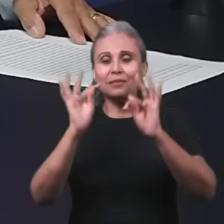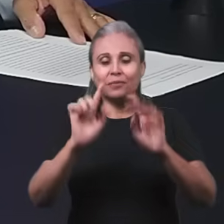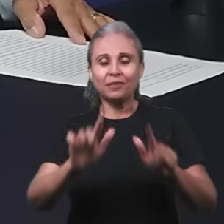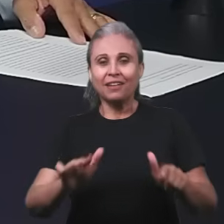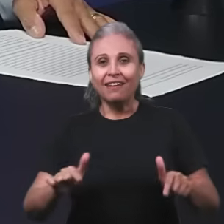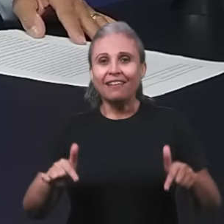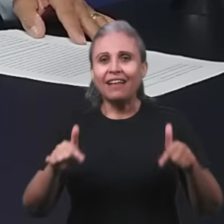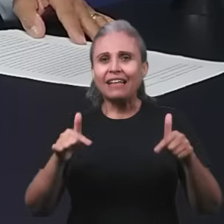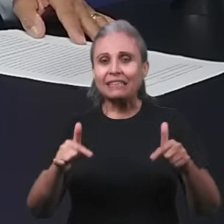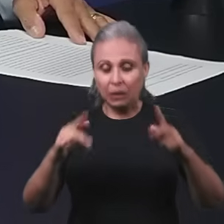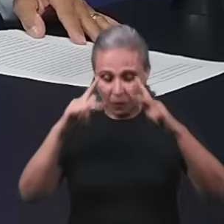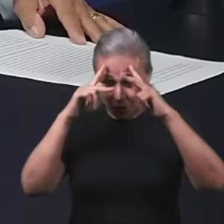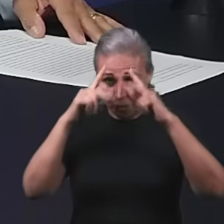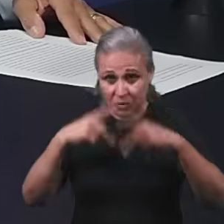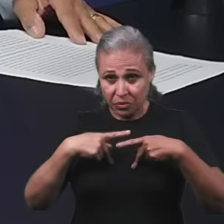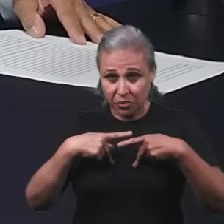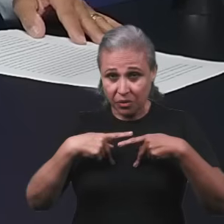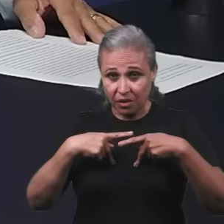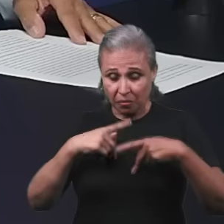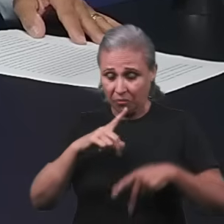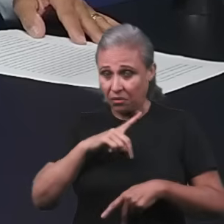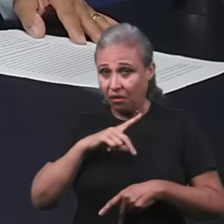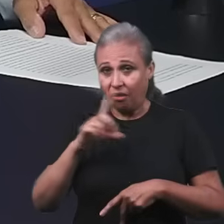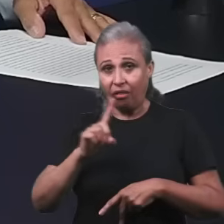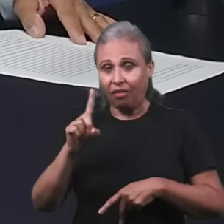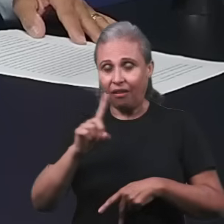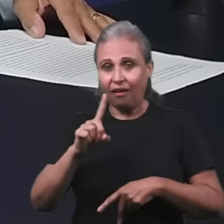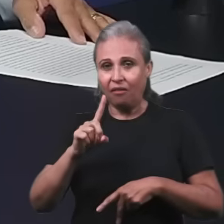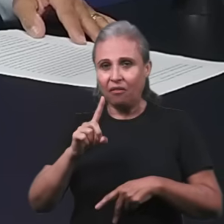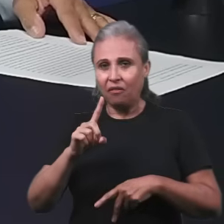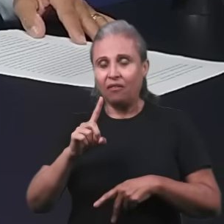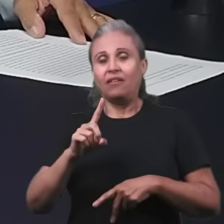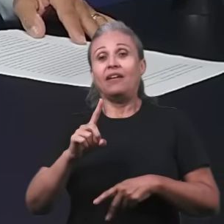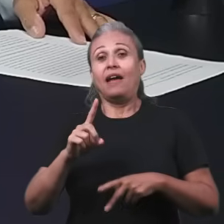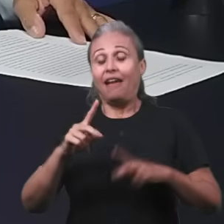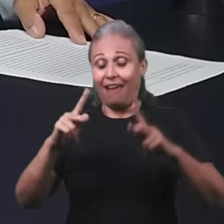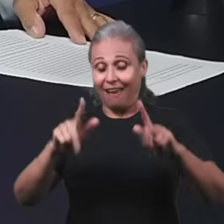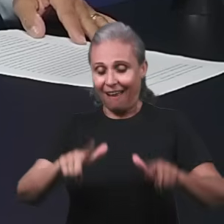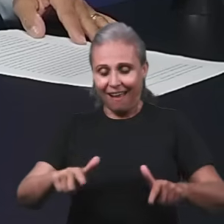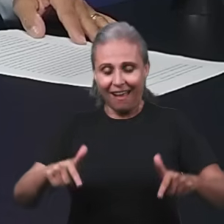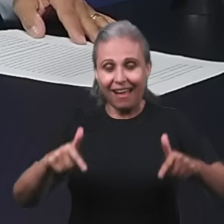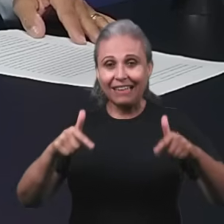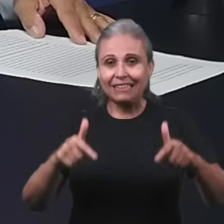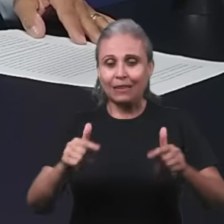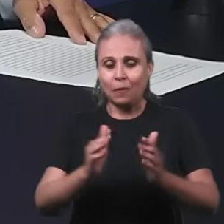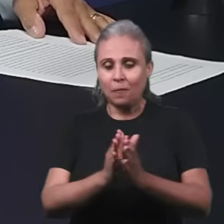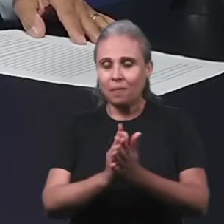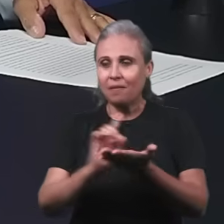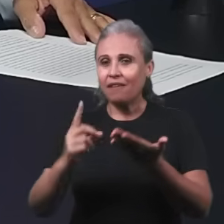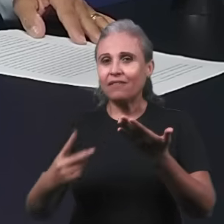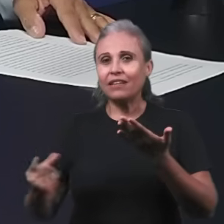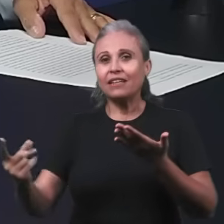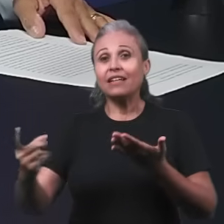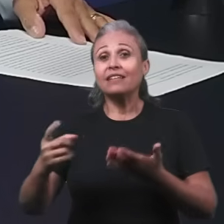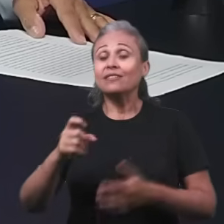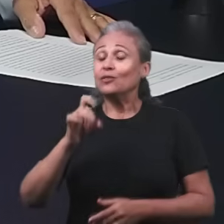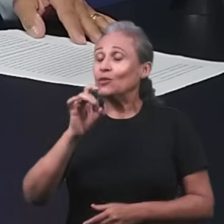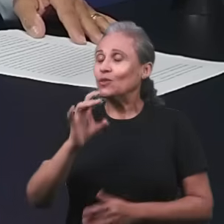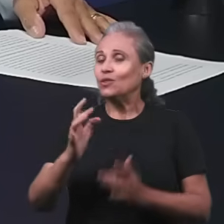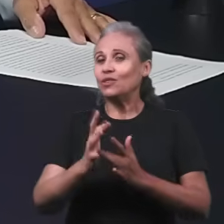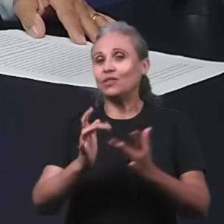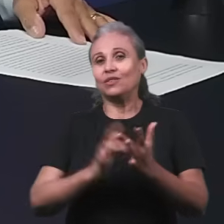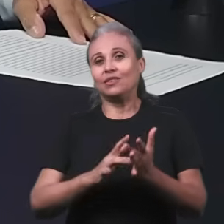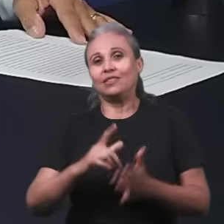de homens, da ação não de um evangelho social para essa vida, mas da ação de uma palavra eterna que só Jesus tem